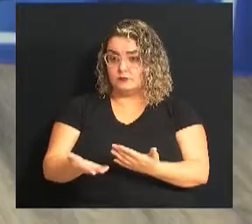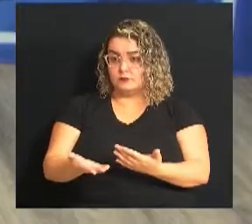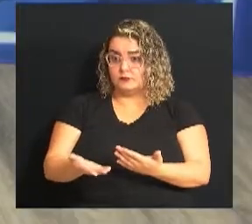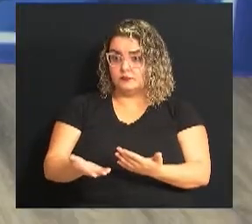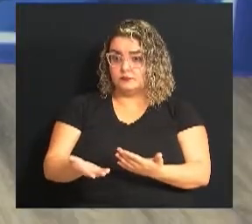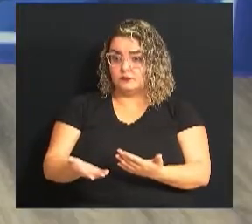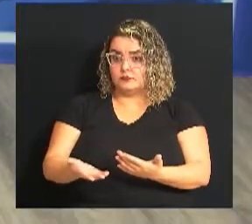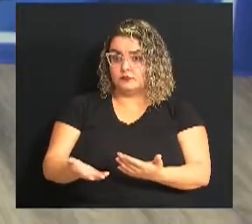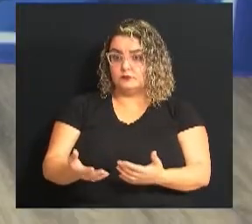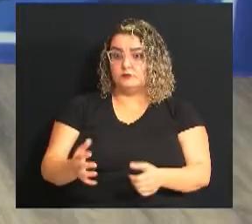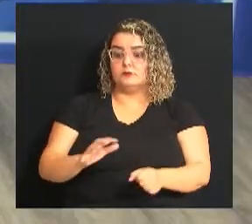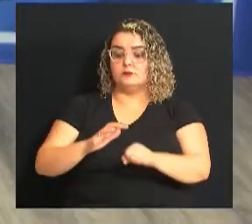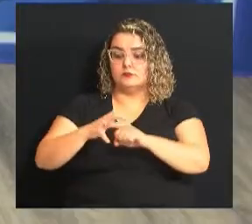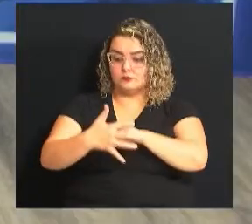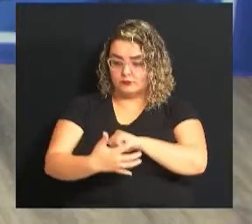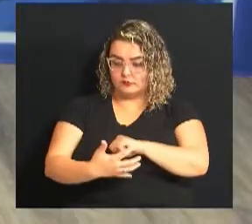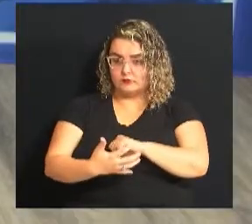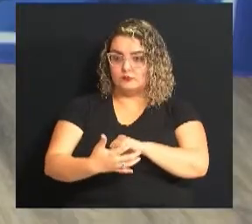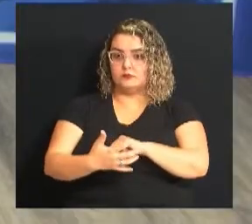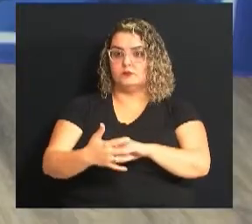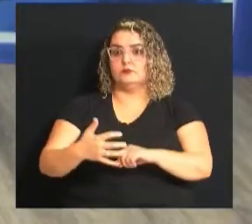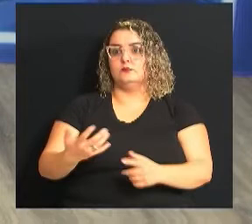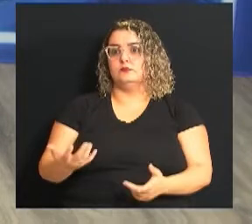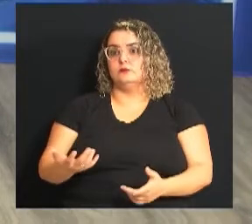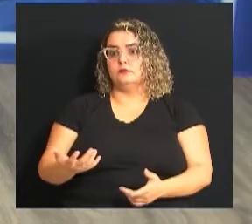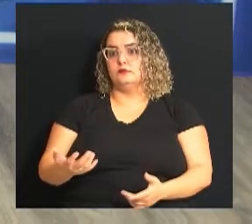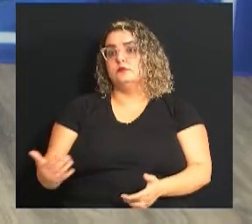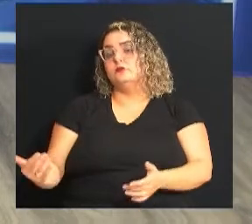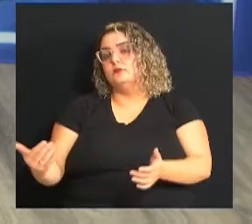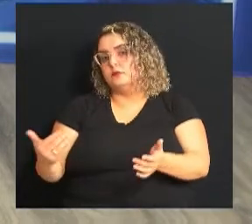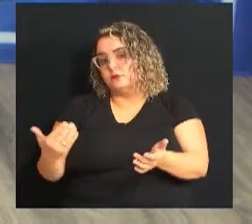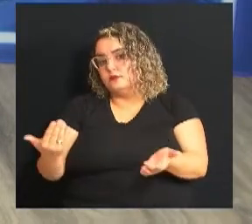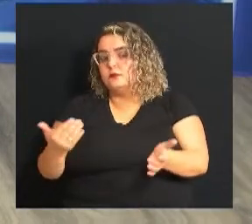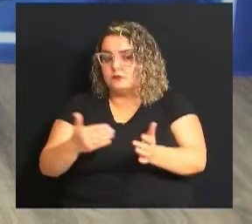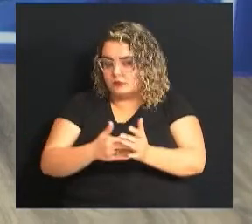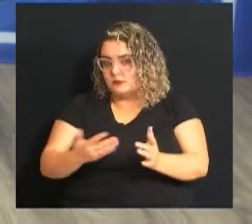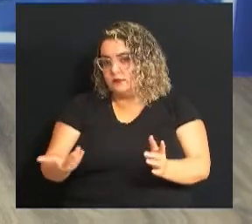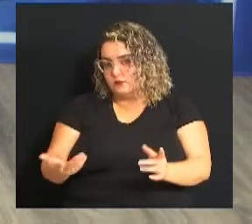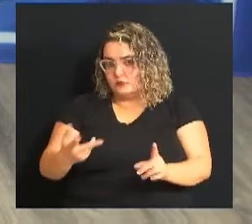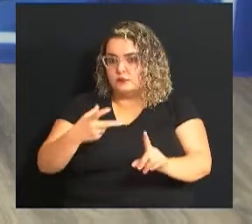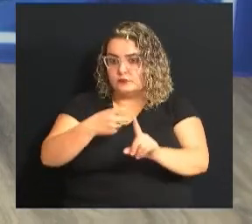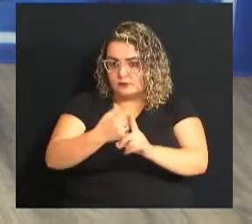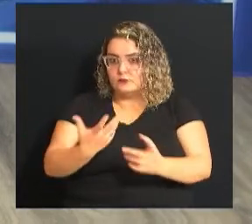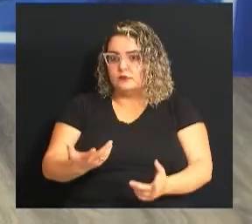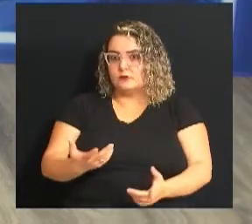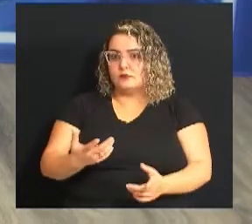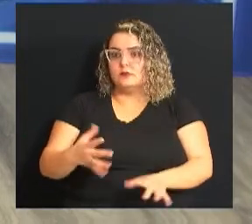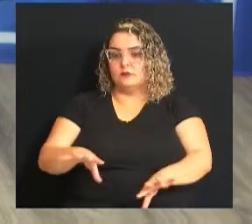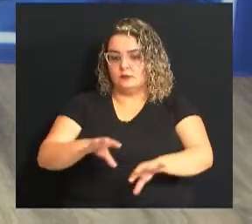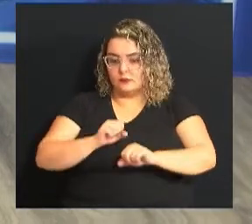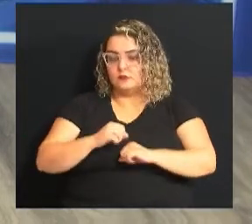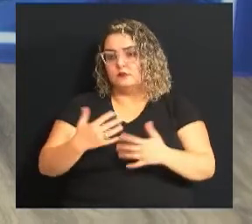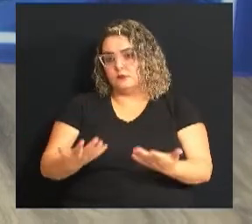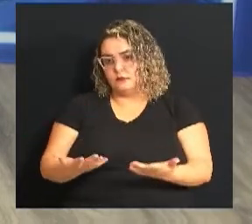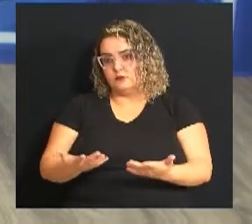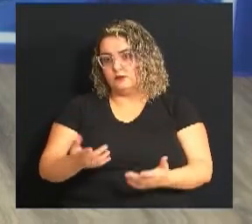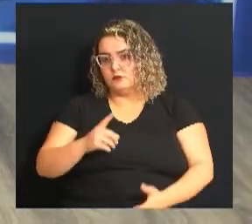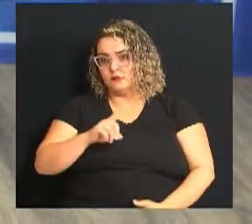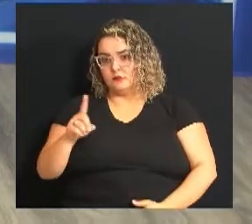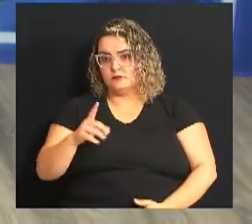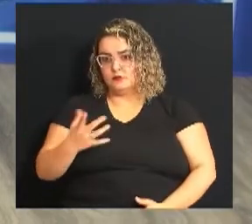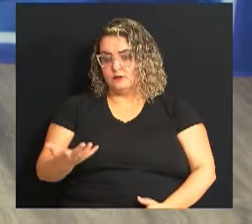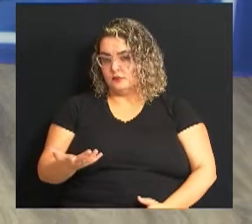a Covid-19, com o coronavírus, através da vacinação, vamos nos contaminar, mas não seremos